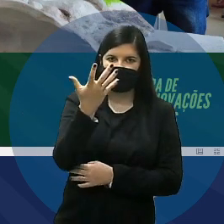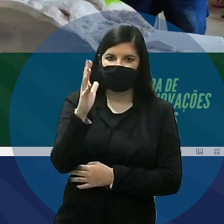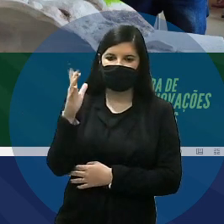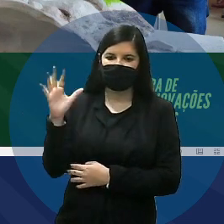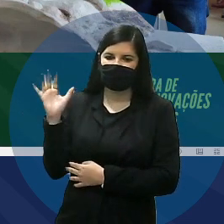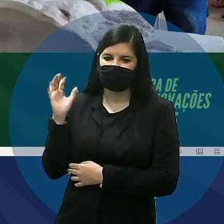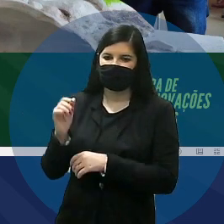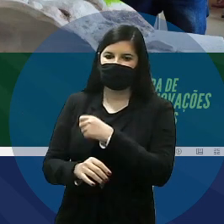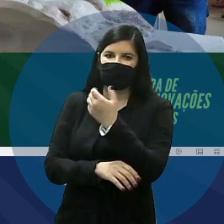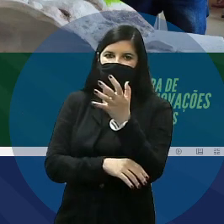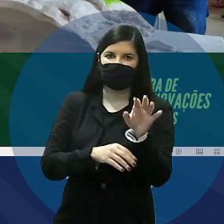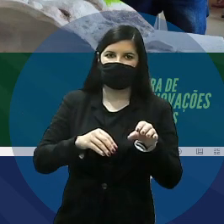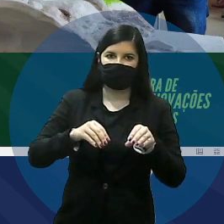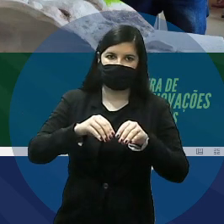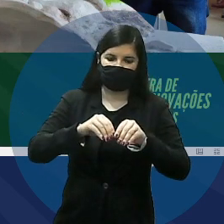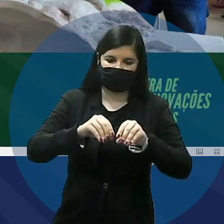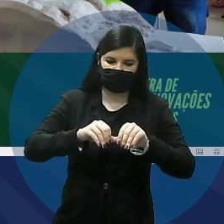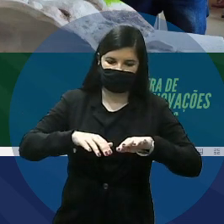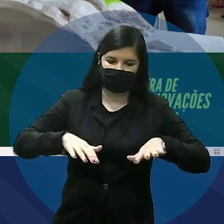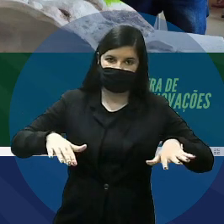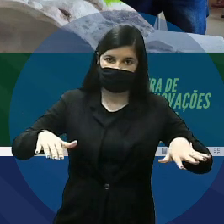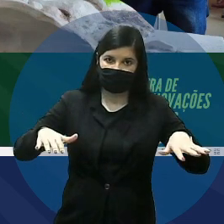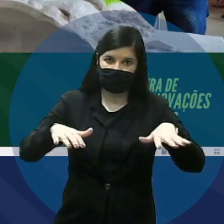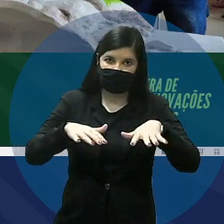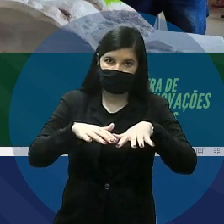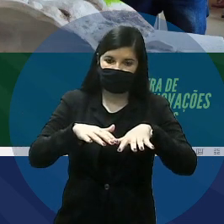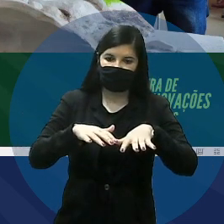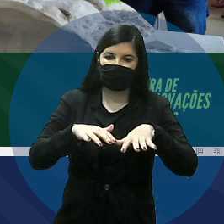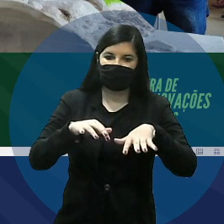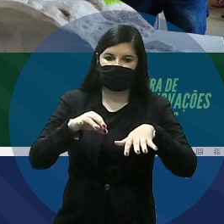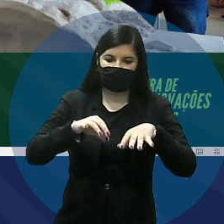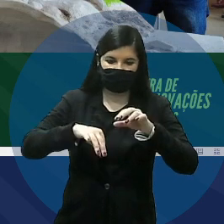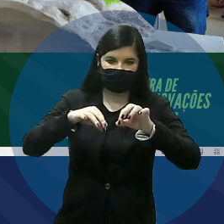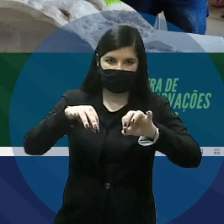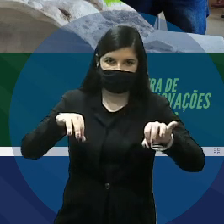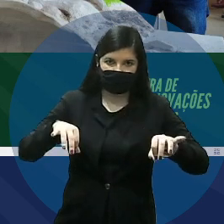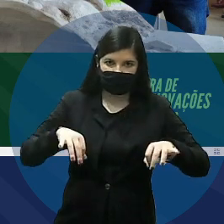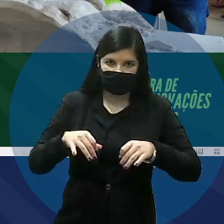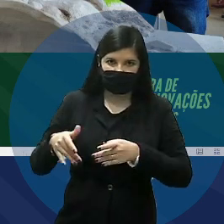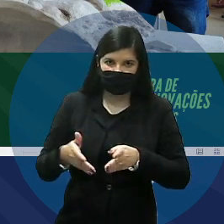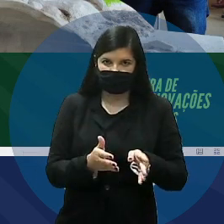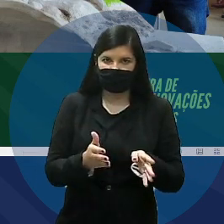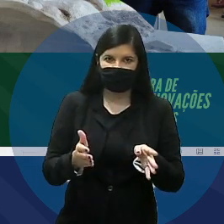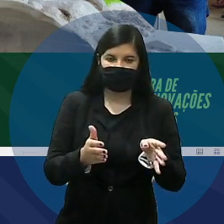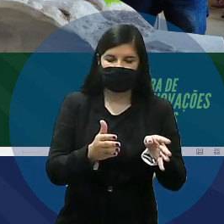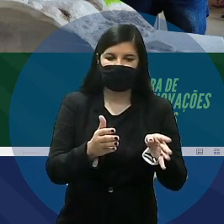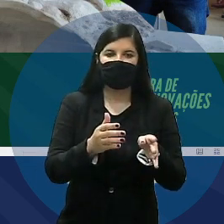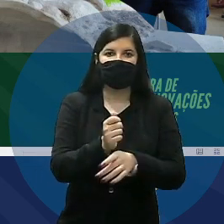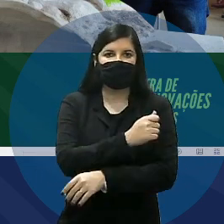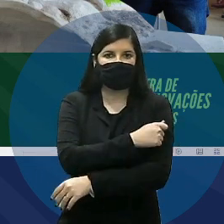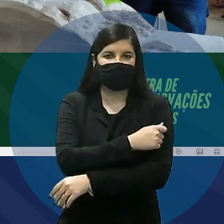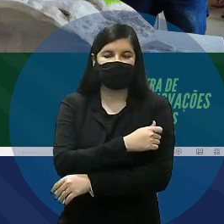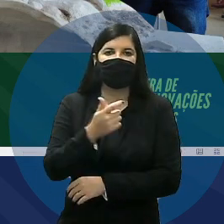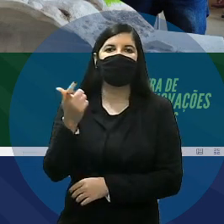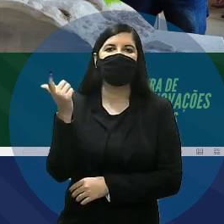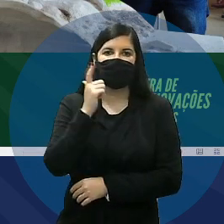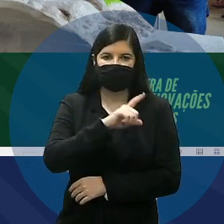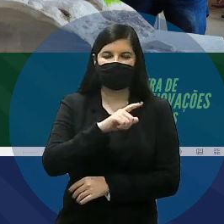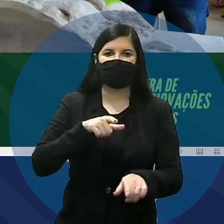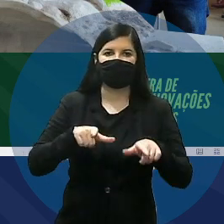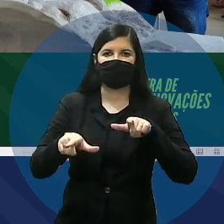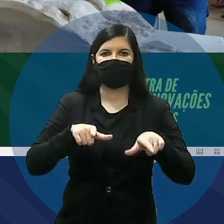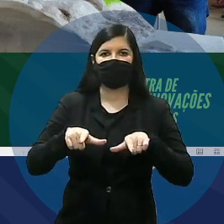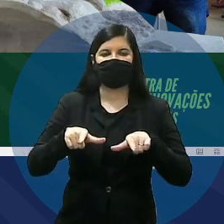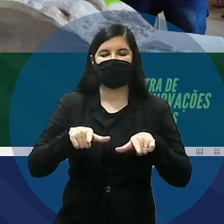tipo de solo, os elementos de uma bacia hidrográfica, os alunos puderam trabalhar nesse